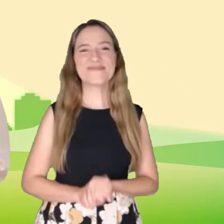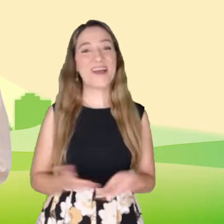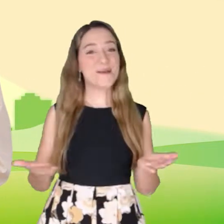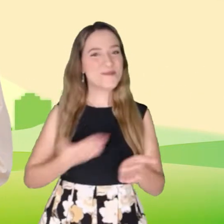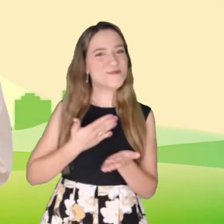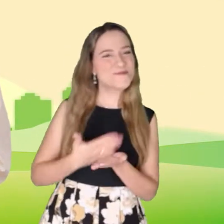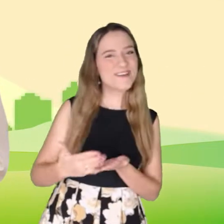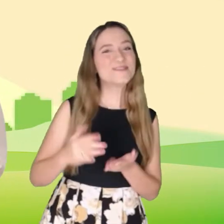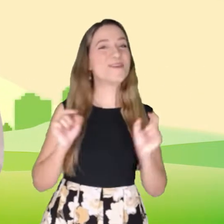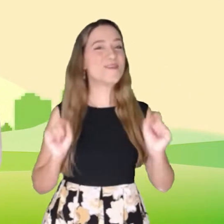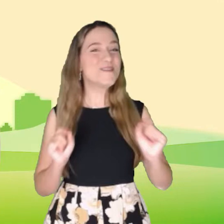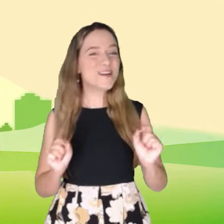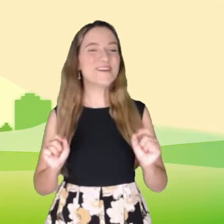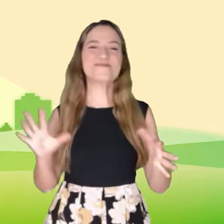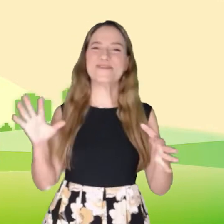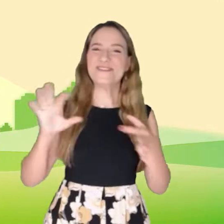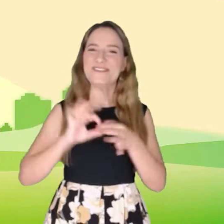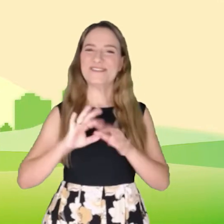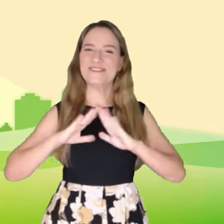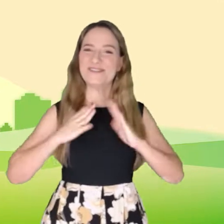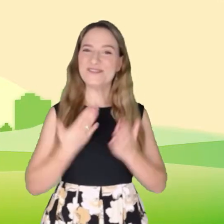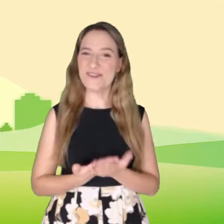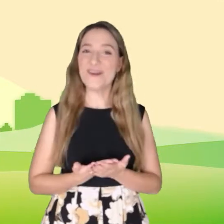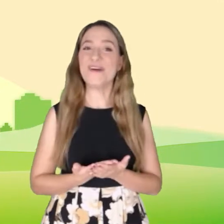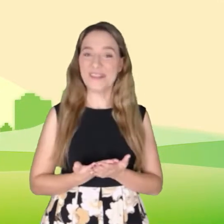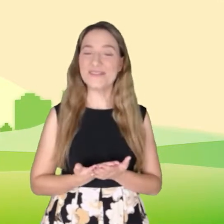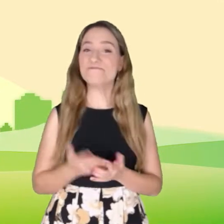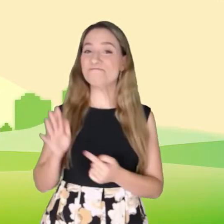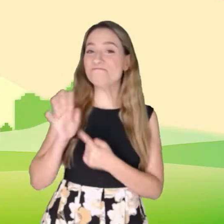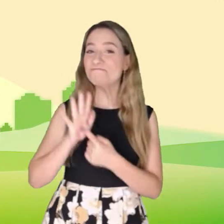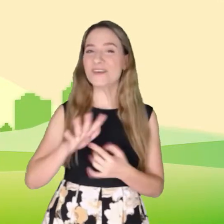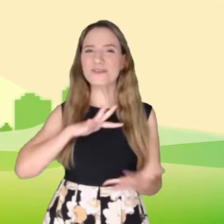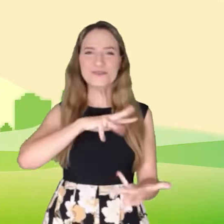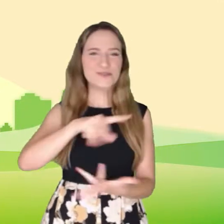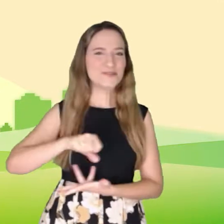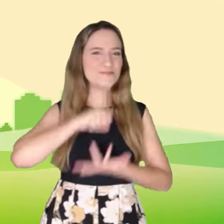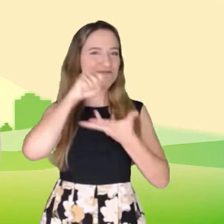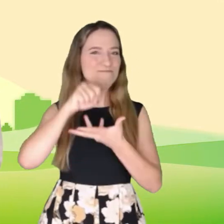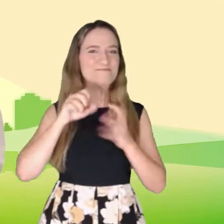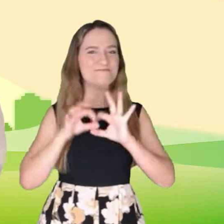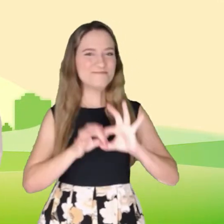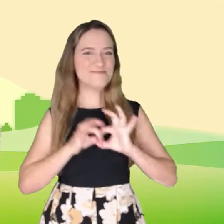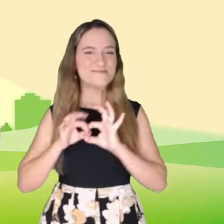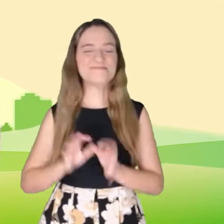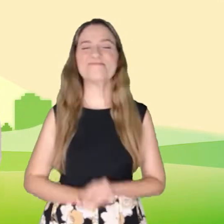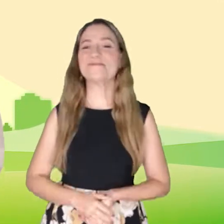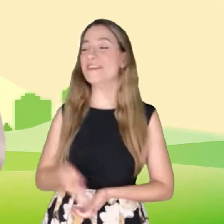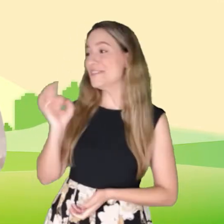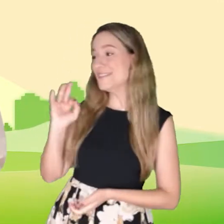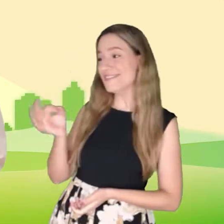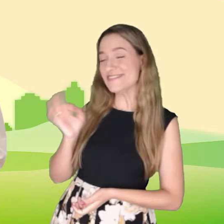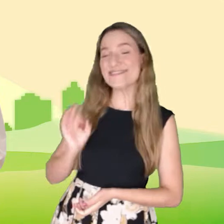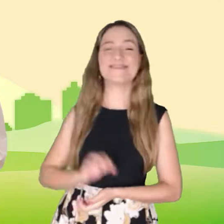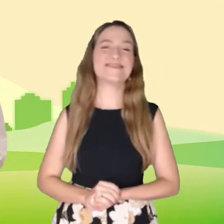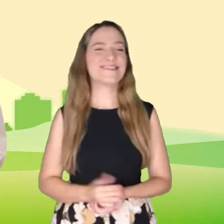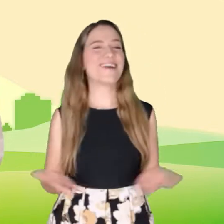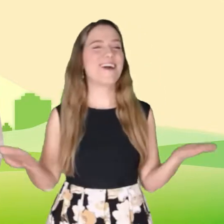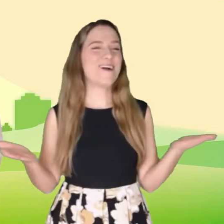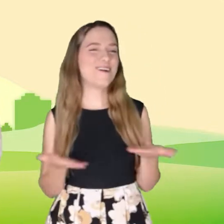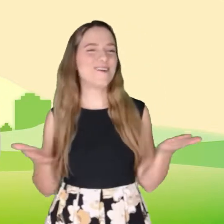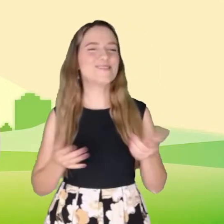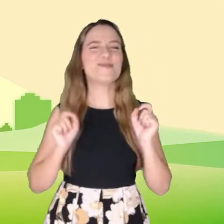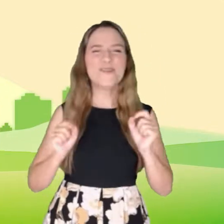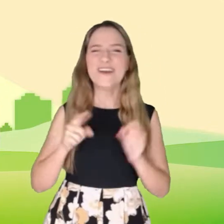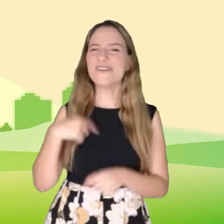está começando mais um programa Conexão Escola, Sustentabilidade em Conexão. É isso aí, Mara. Hoje